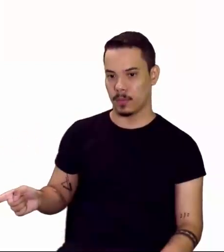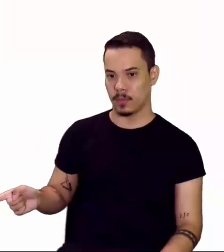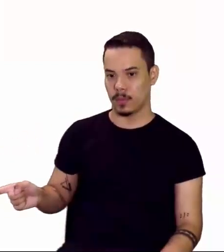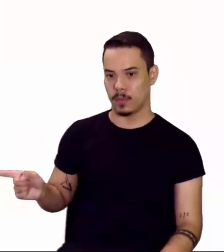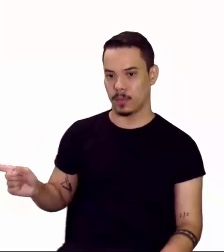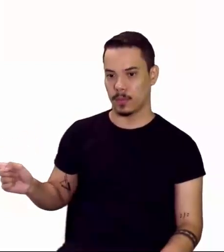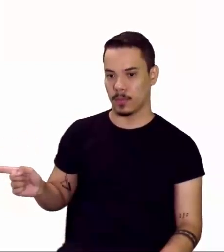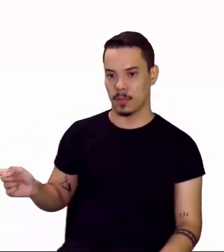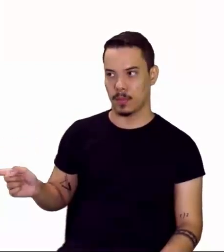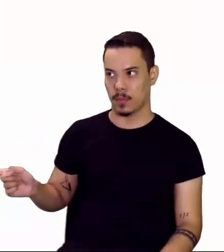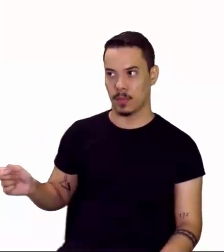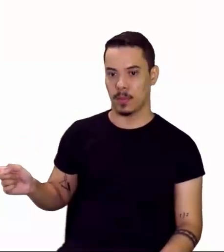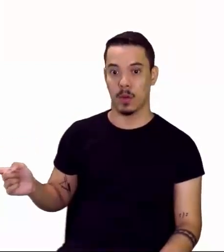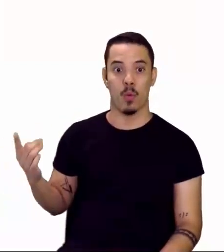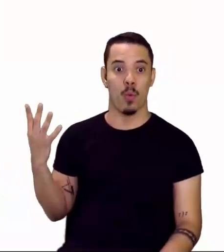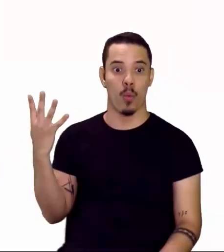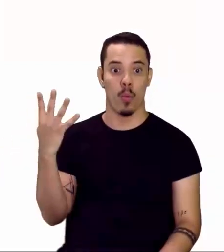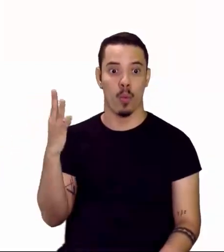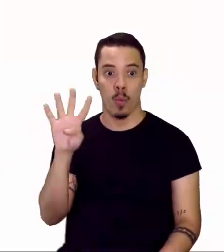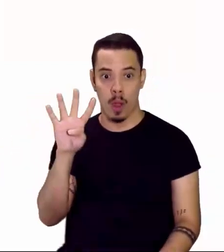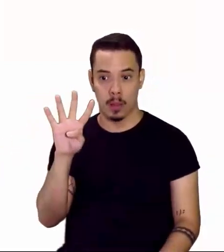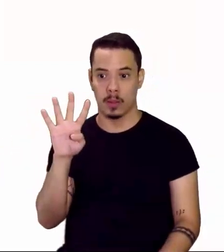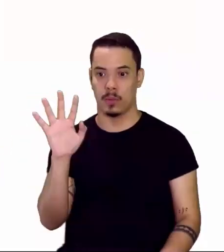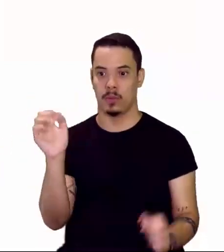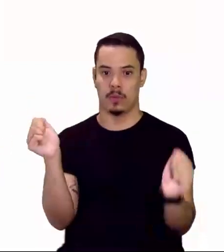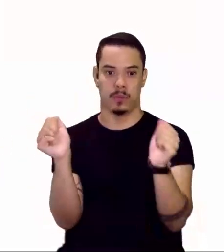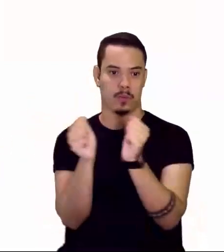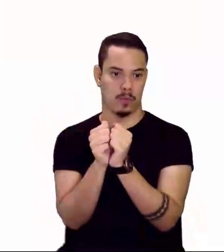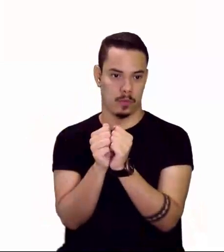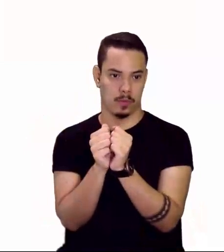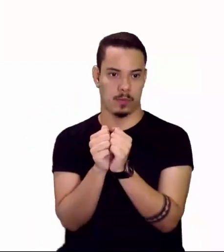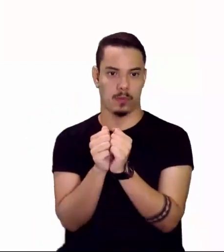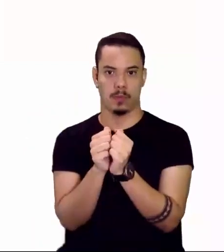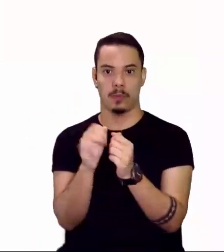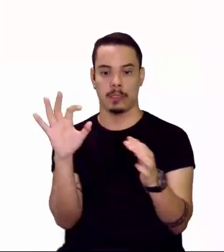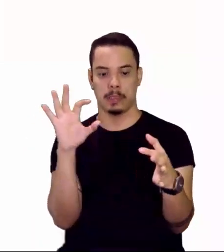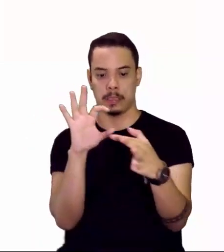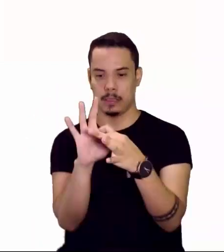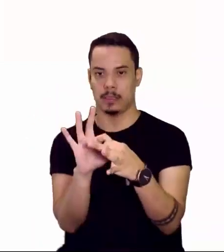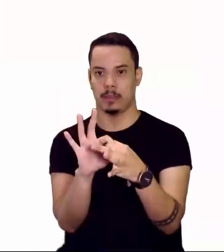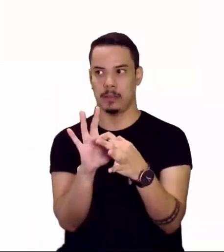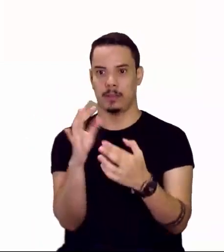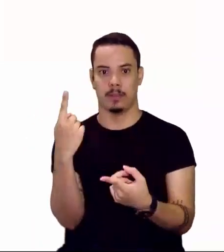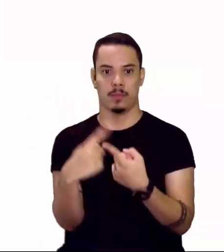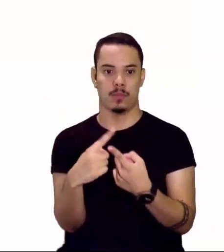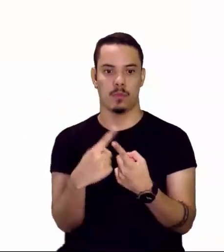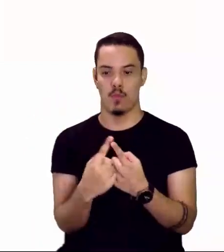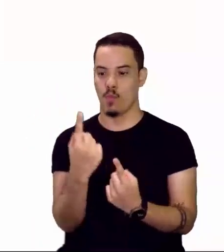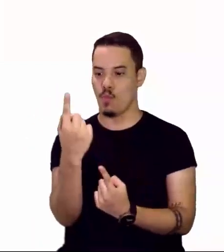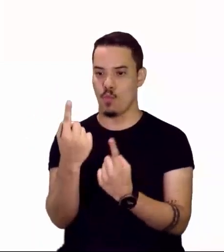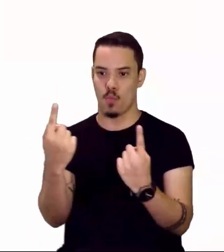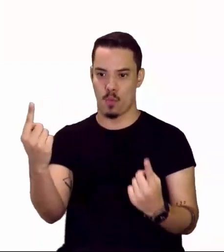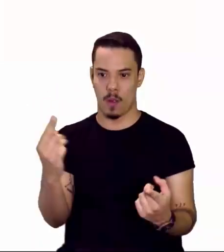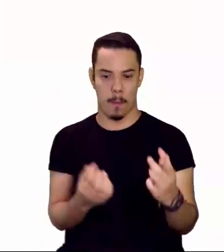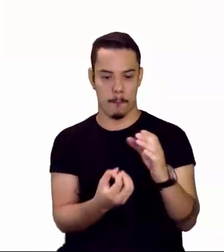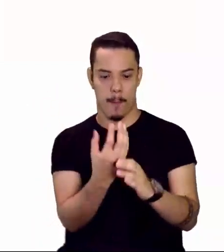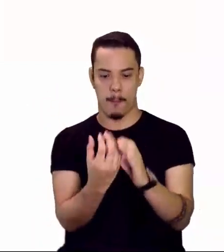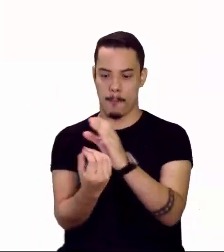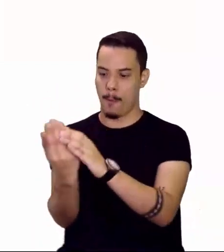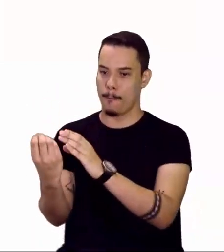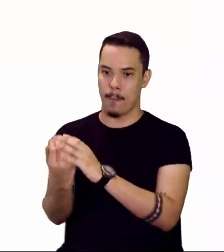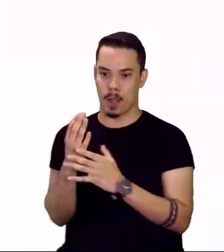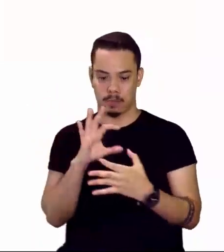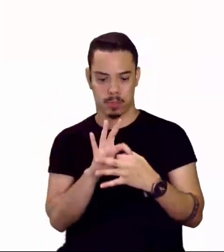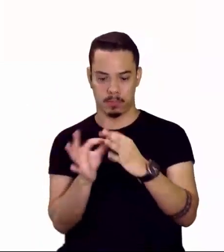dizer, 4 elétrons sendo ligados 1 a 1, formando, portanto,